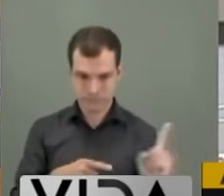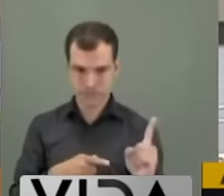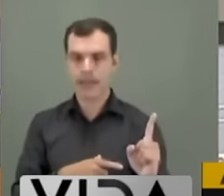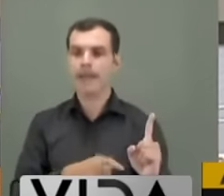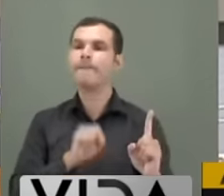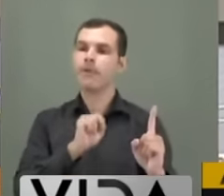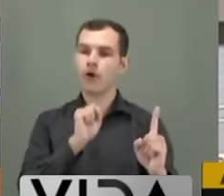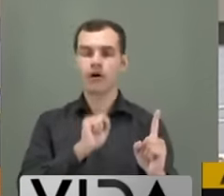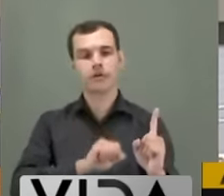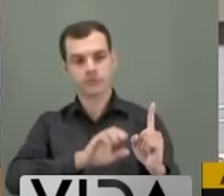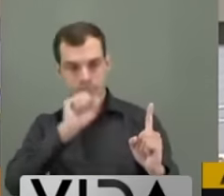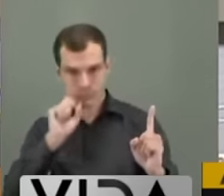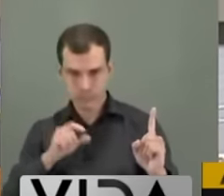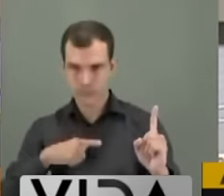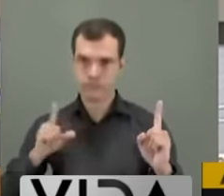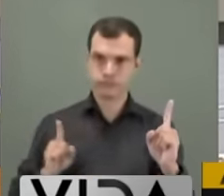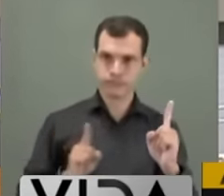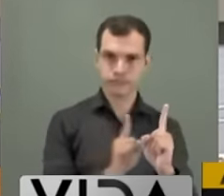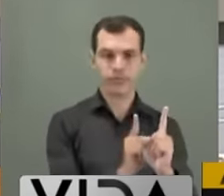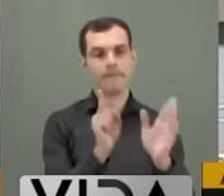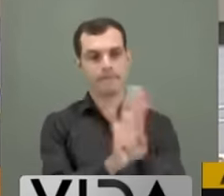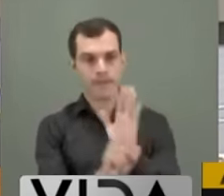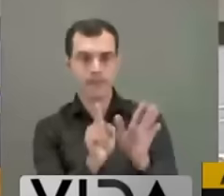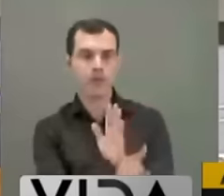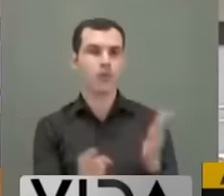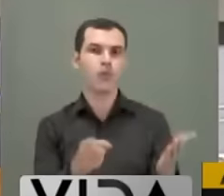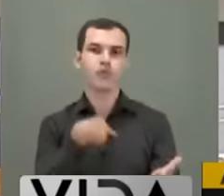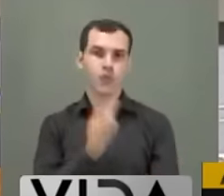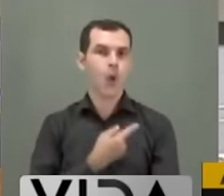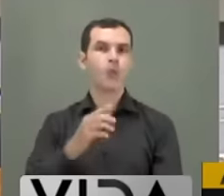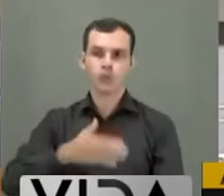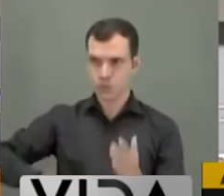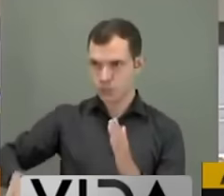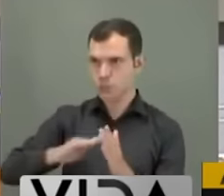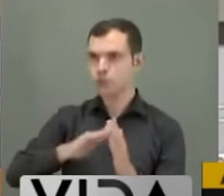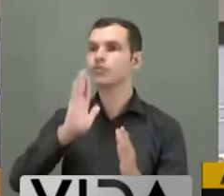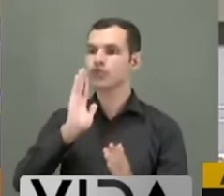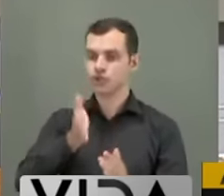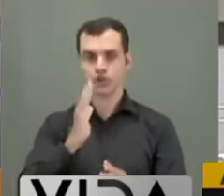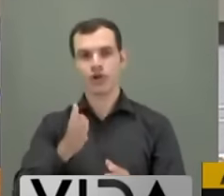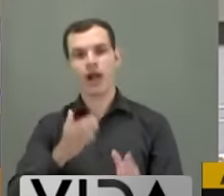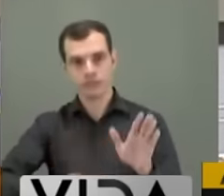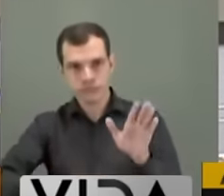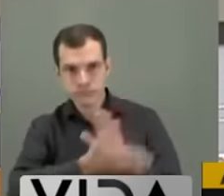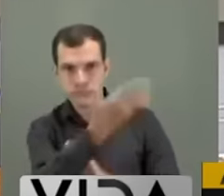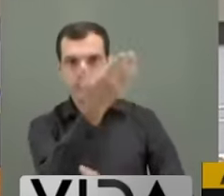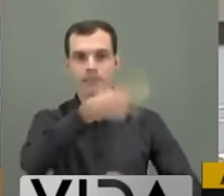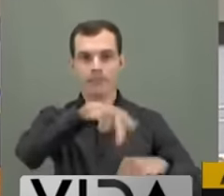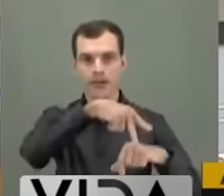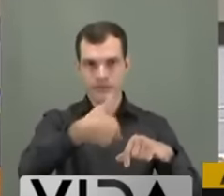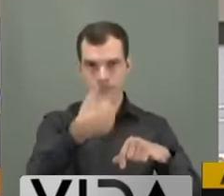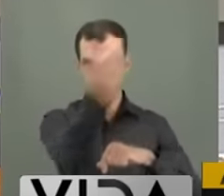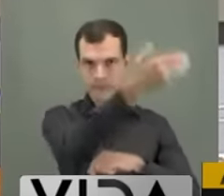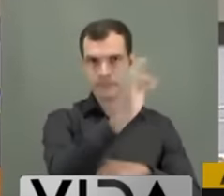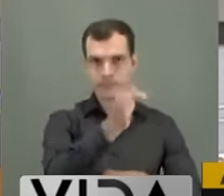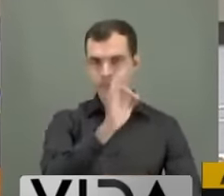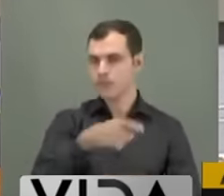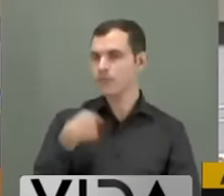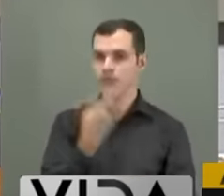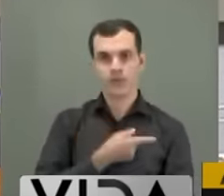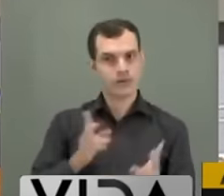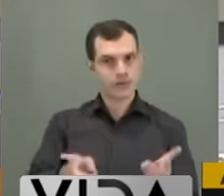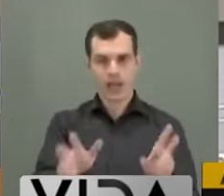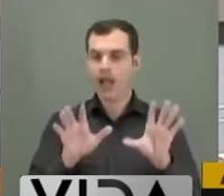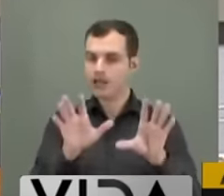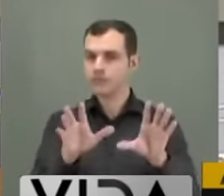entrevistada. Todos nós já viajamos para o exterior. Todos nós passamos por um controle migratório. Sim. Todos nós. Quando eu chego nos Estados Unidos, eu tenho que apresentar meu